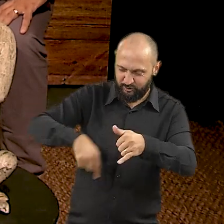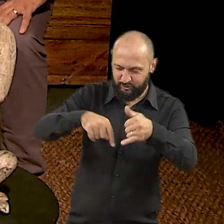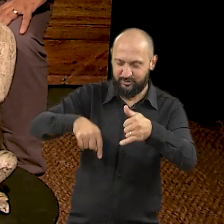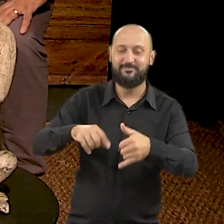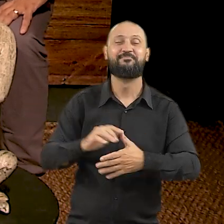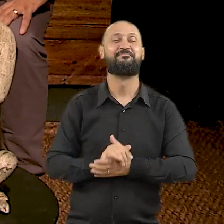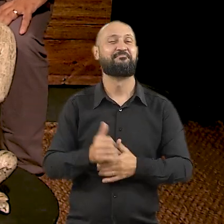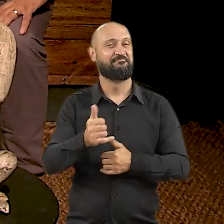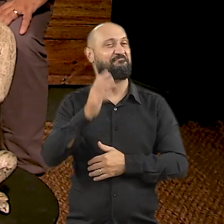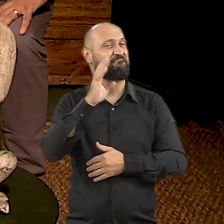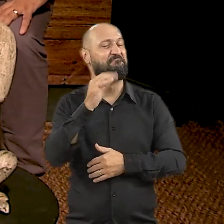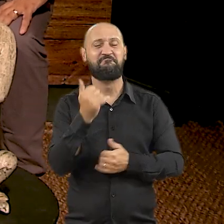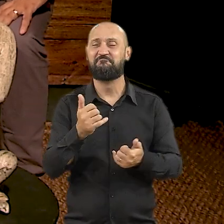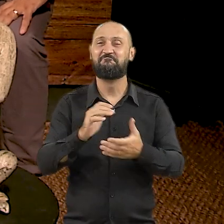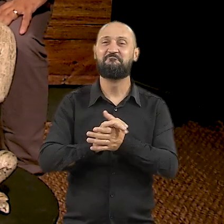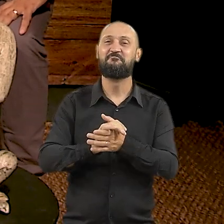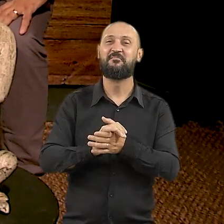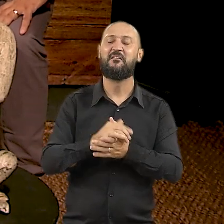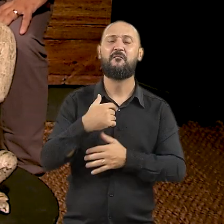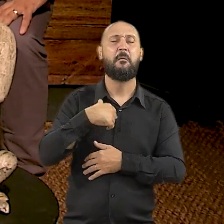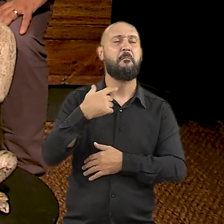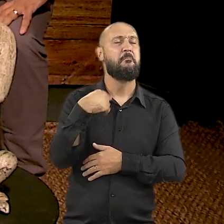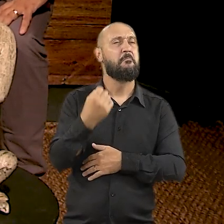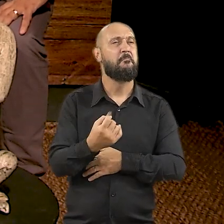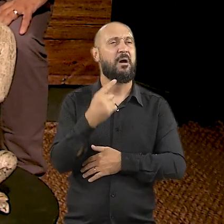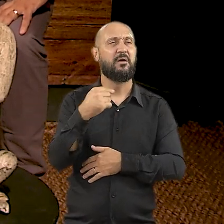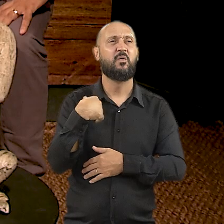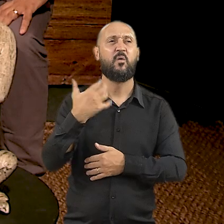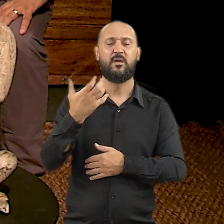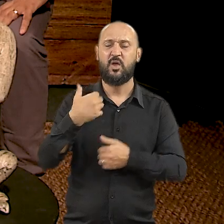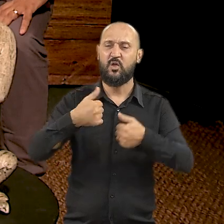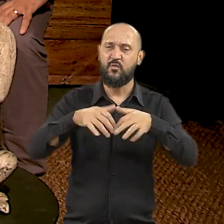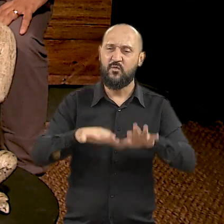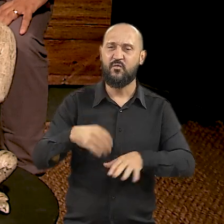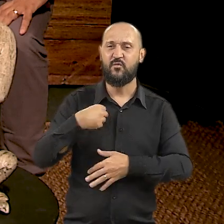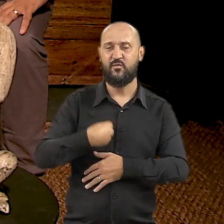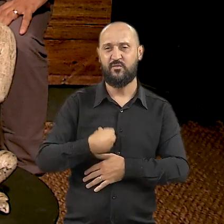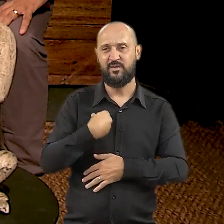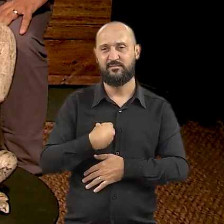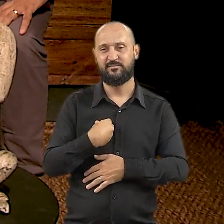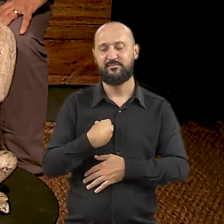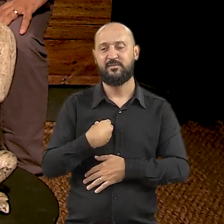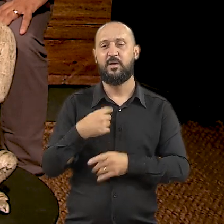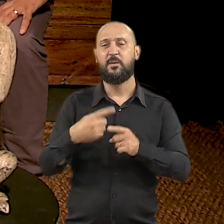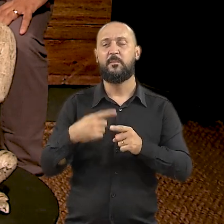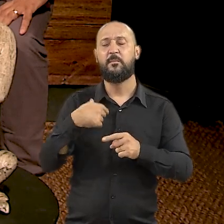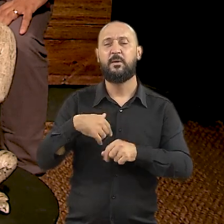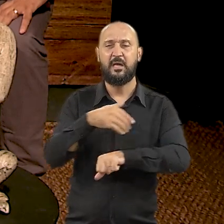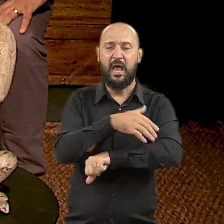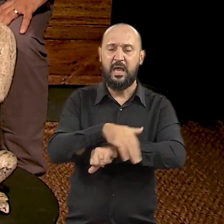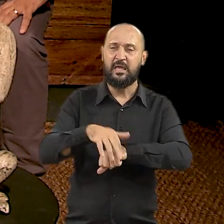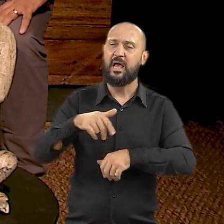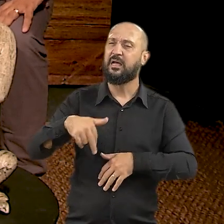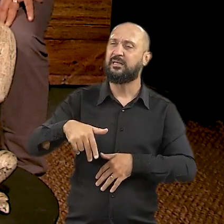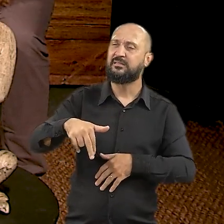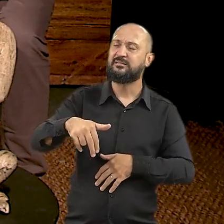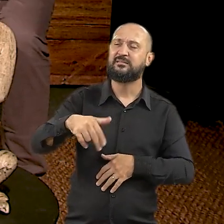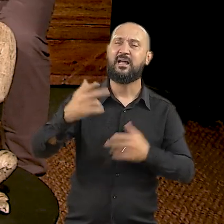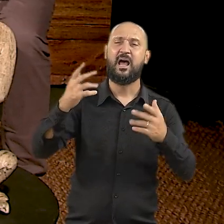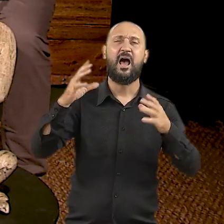aquele. E aí sei que foi eu falei, puxa, é aqui que eu quero viver, porque a gente saía a pé por essas noites aqui,